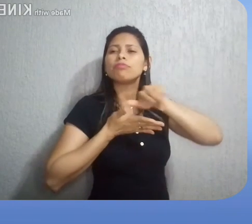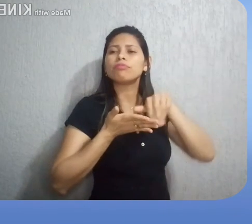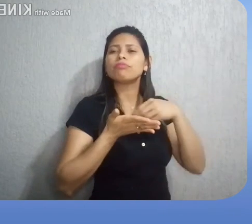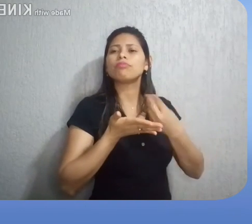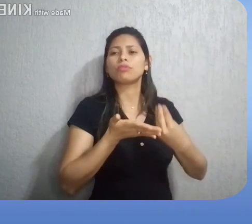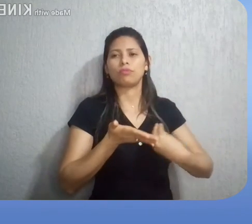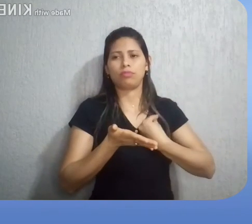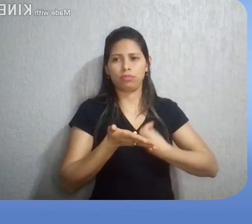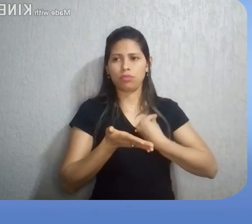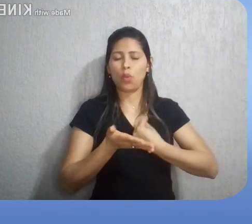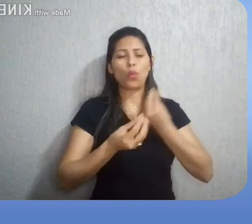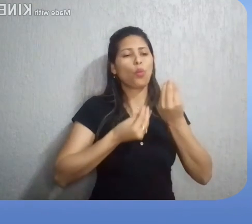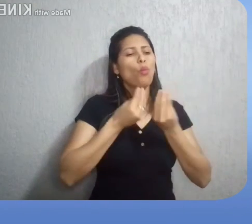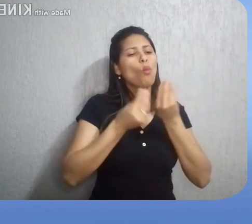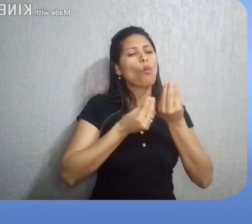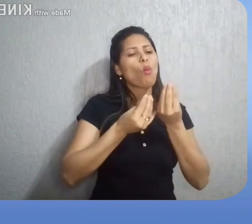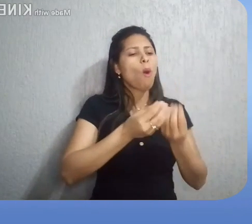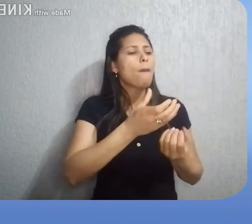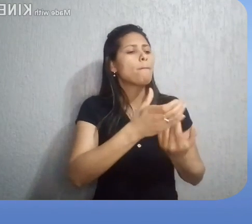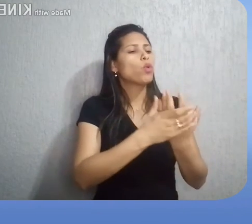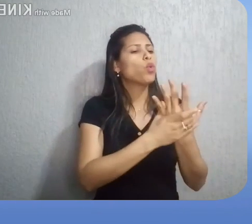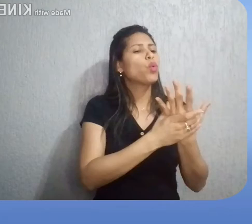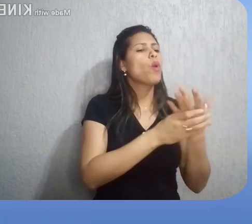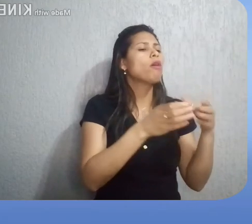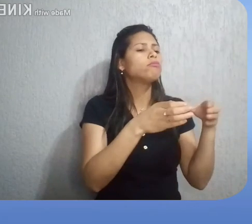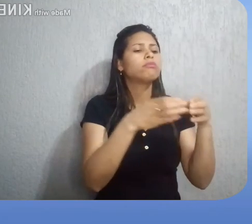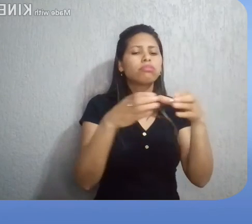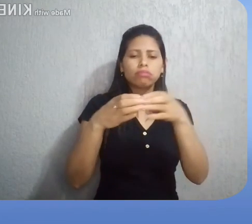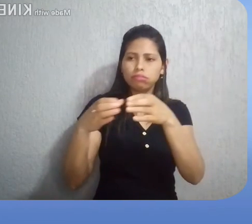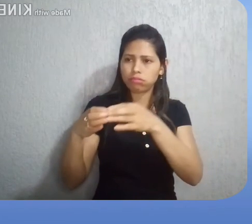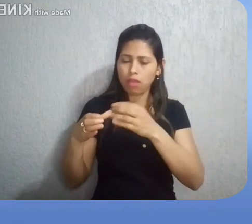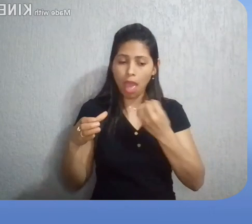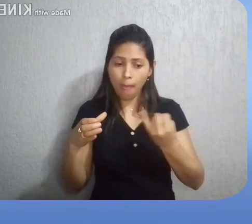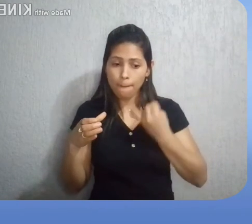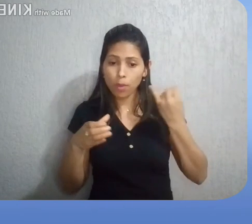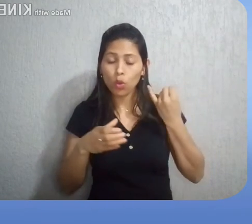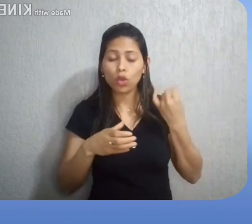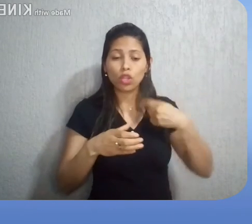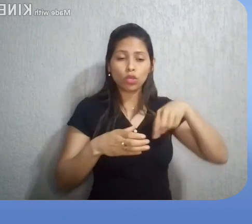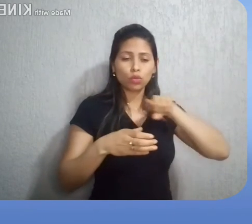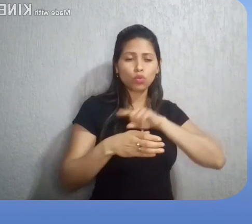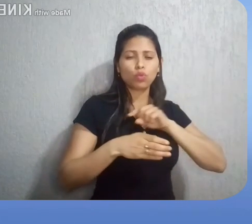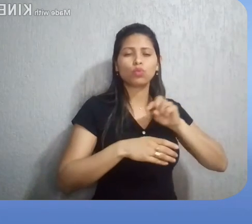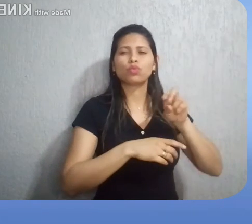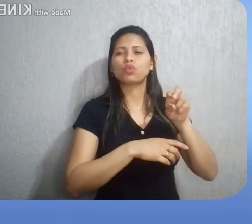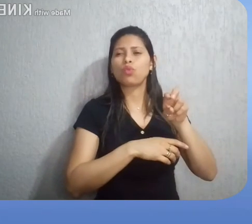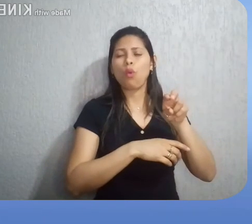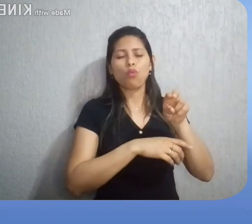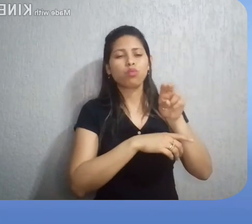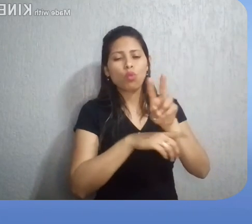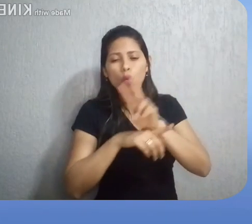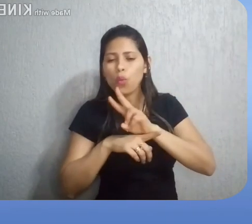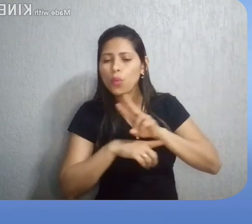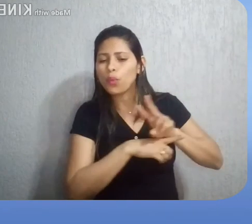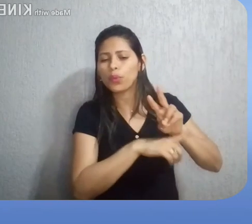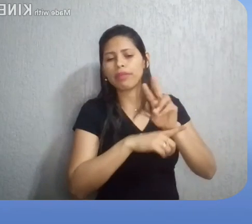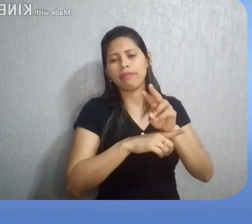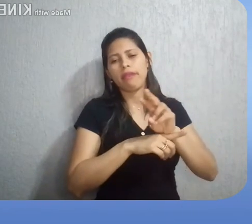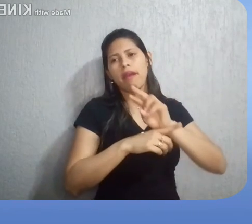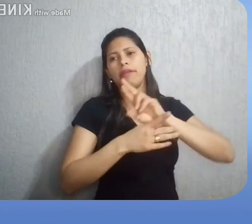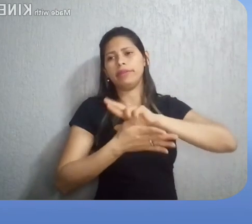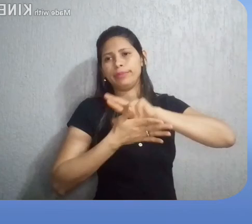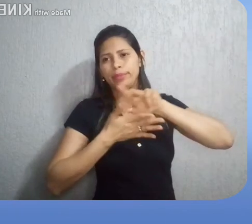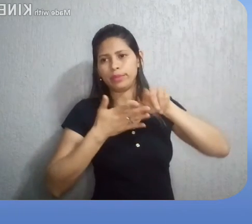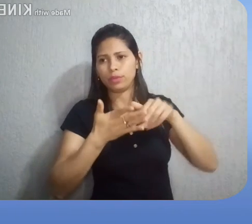gente compreender toda a biodiversidade que existe hoje no planeta, né? Como é que ela se formou. Daí